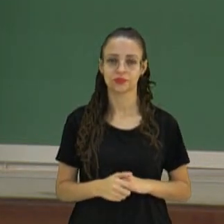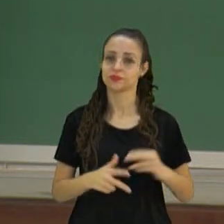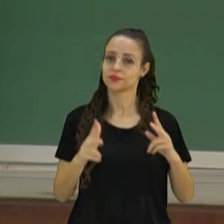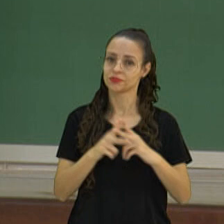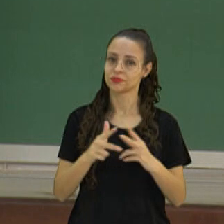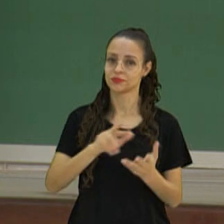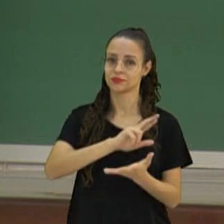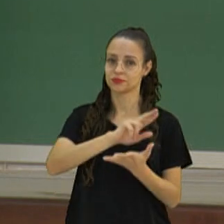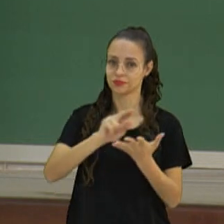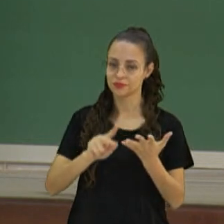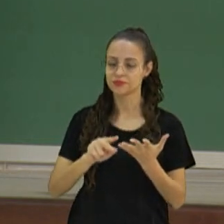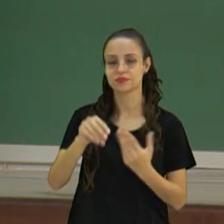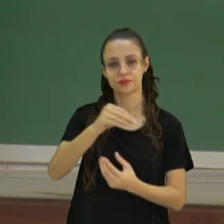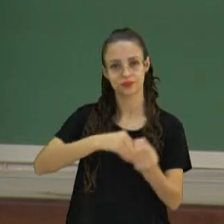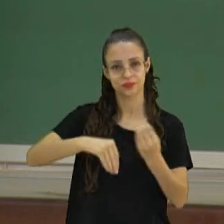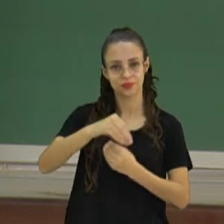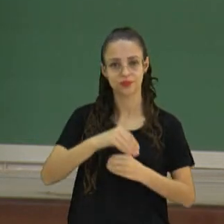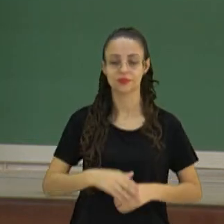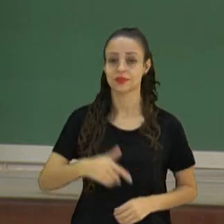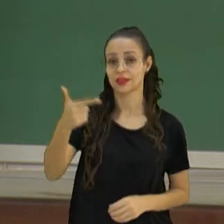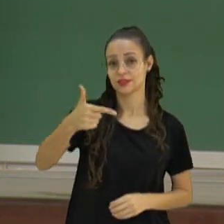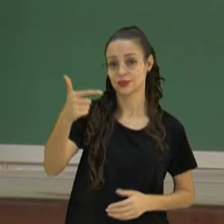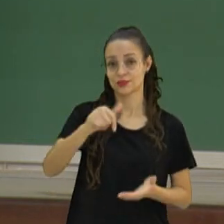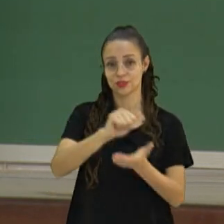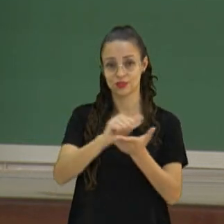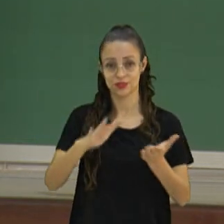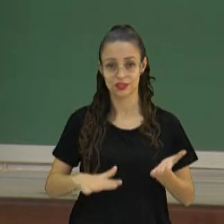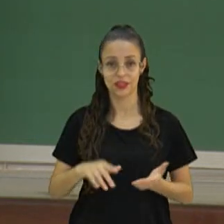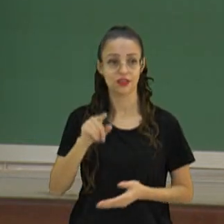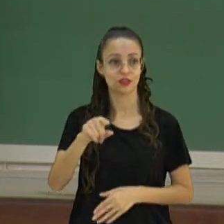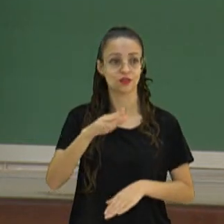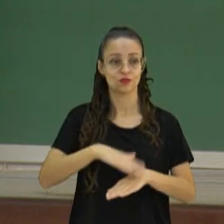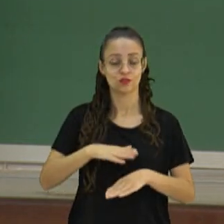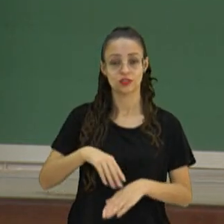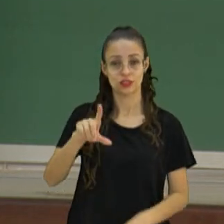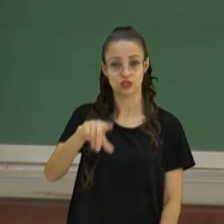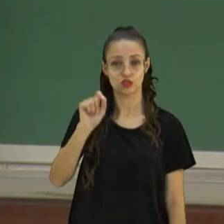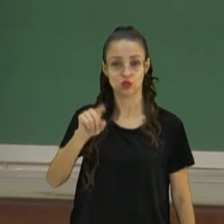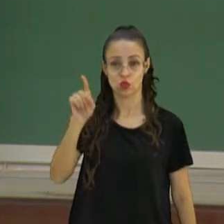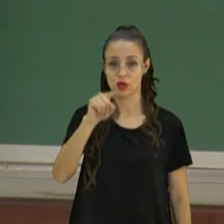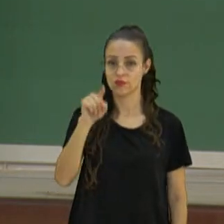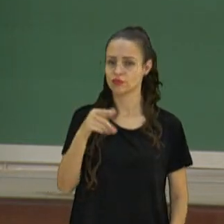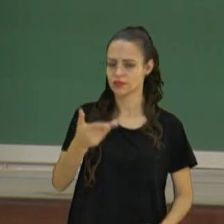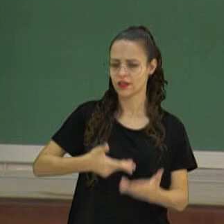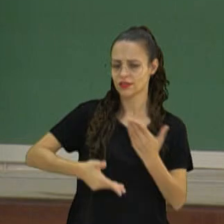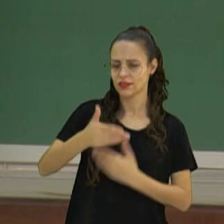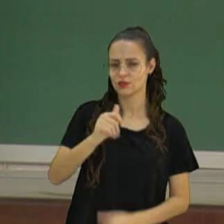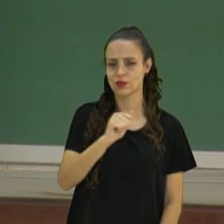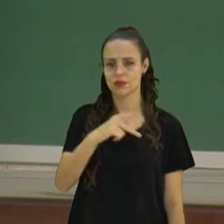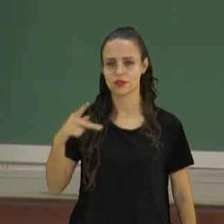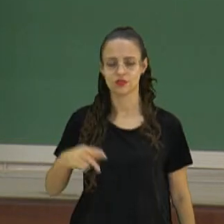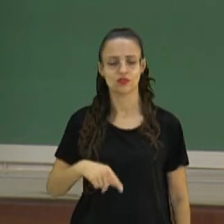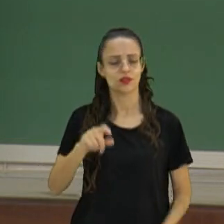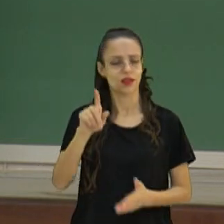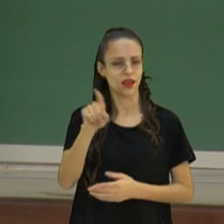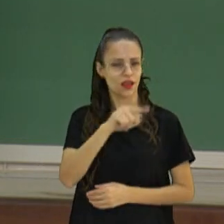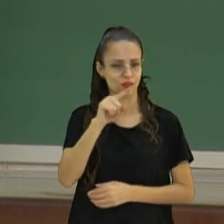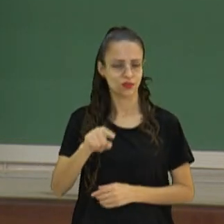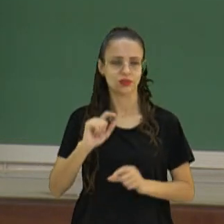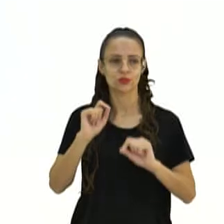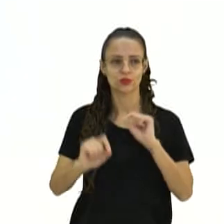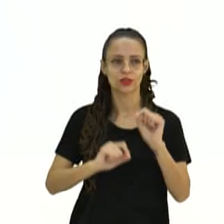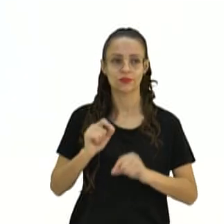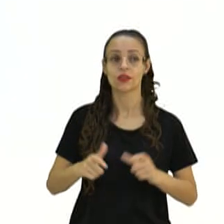mistas. Segunda atividade, dessa vez a atividade objetiva, né? Então faz a sua interação no aplicativo, faz as suas anotações. Fala o